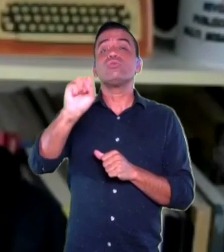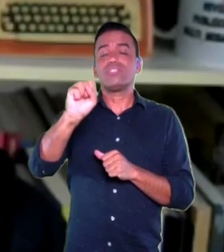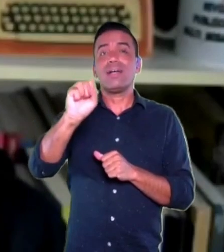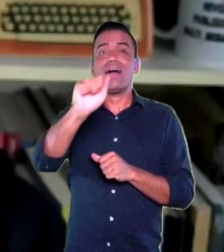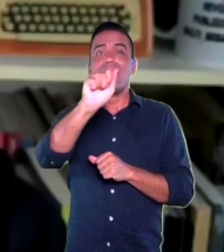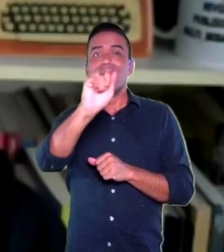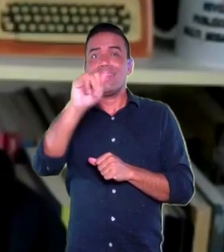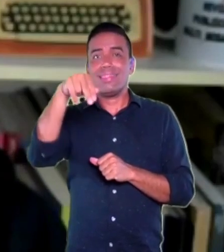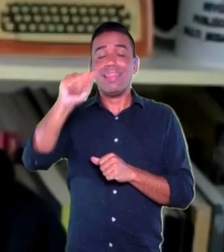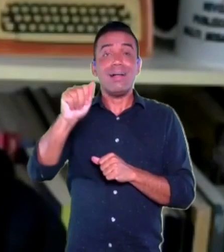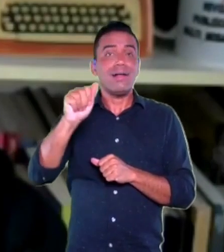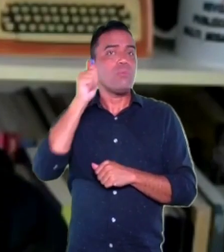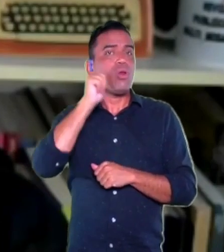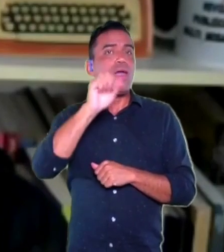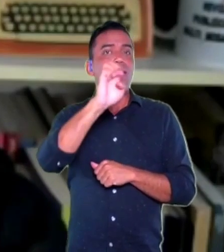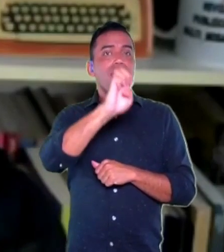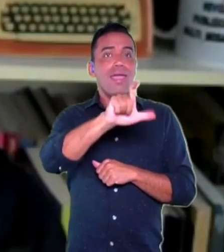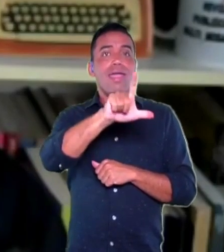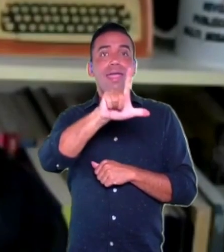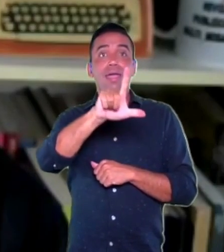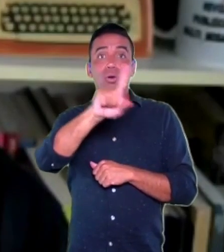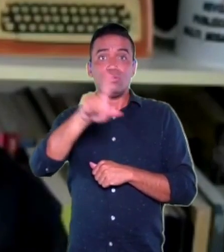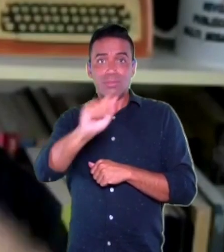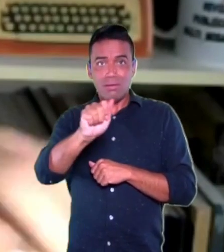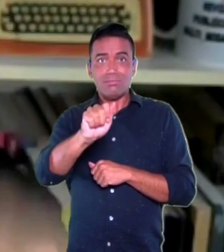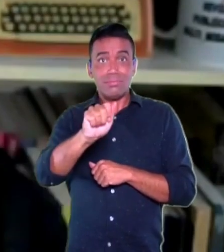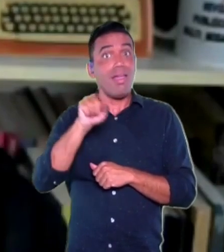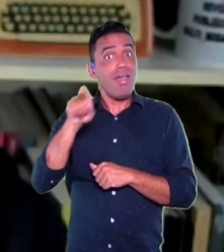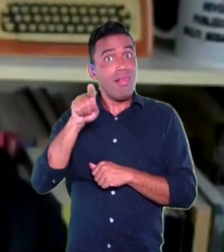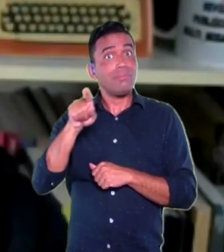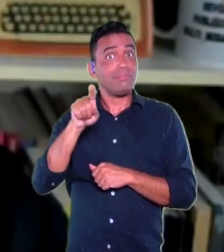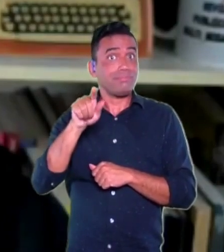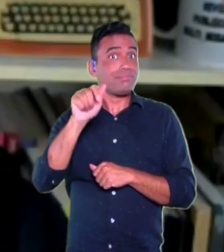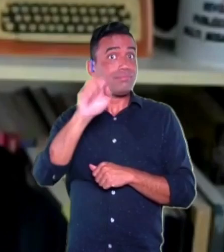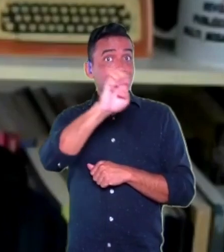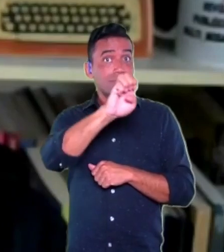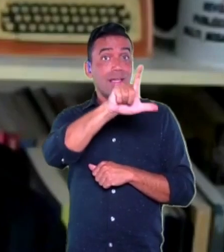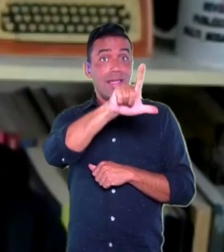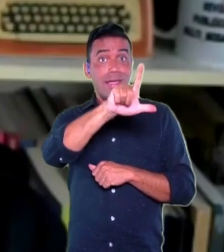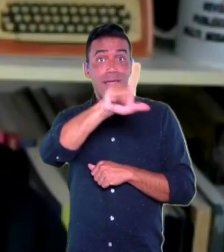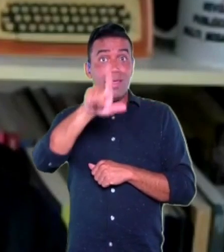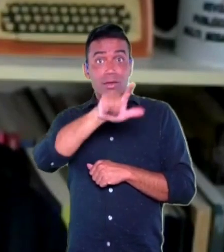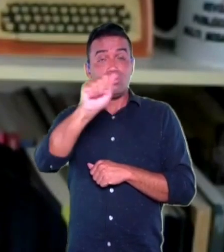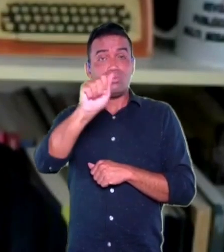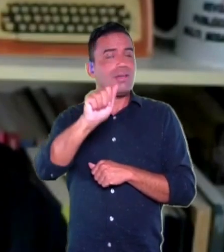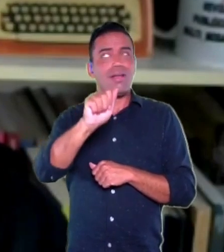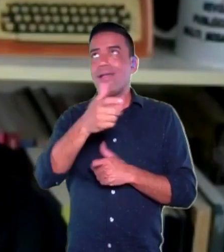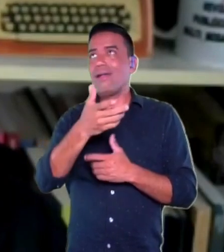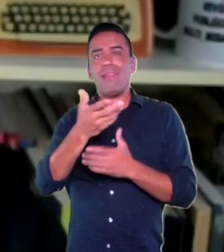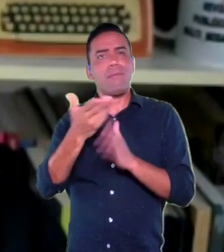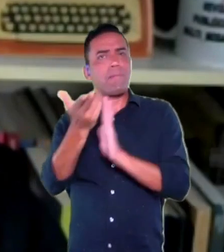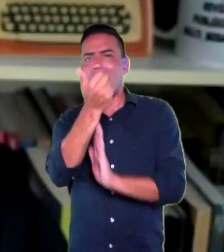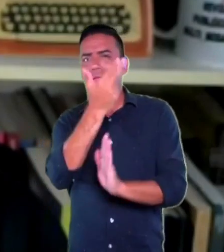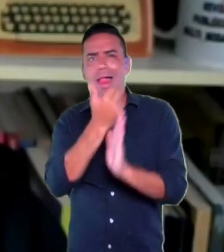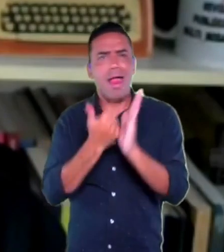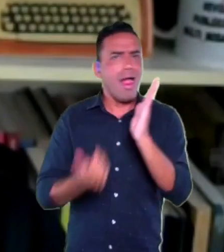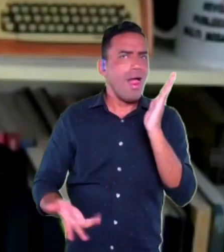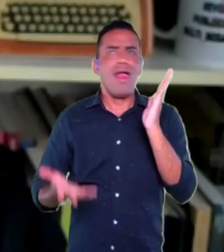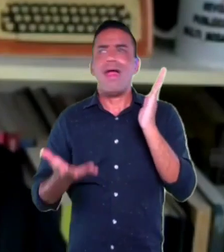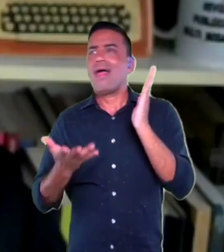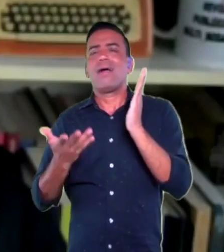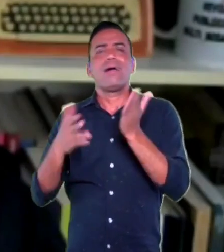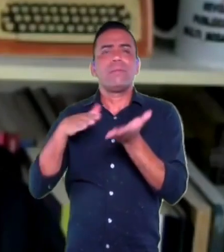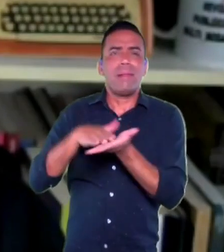Elza, né? A Elza Silveira. A Elza é uma baita designer, assim, né? Com os recursos da Impressões de